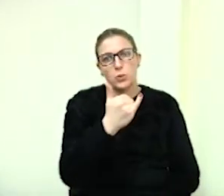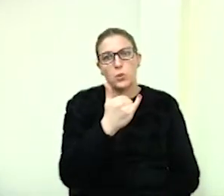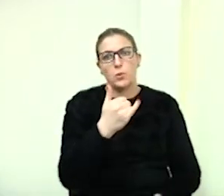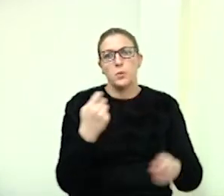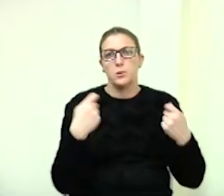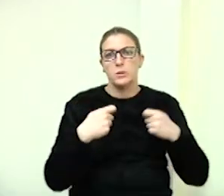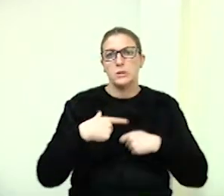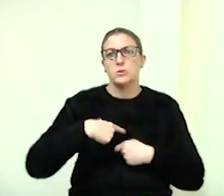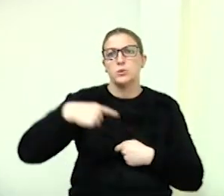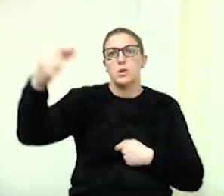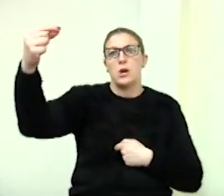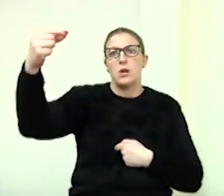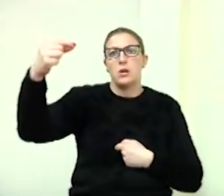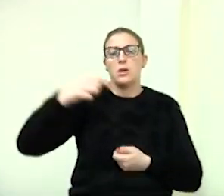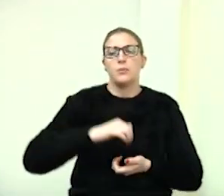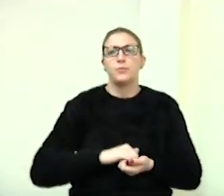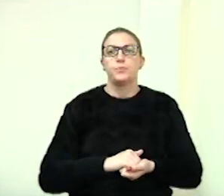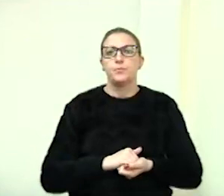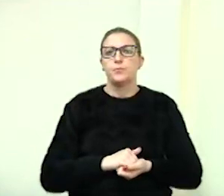ausentar.